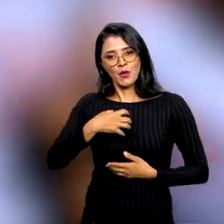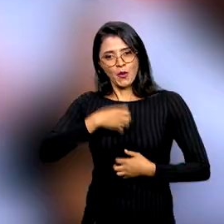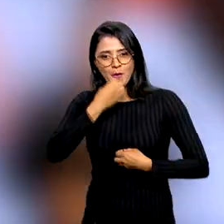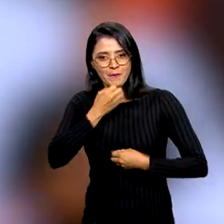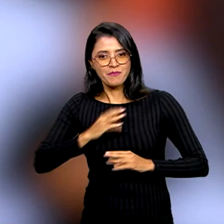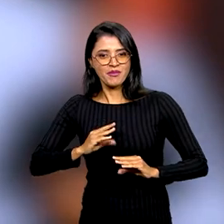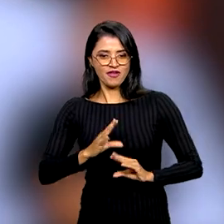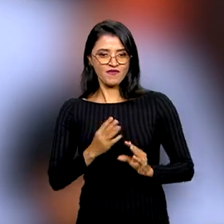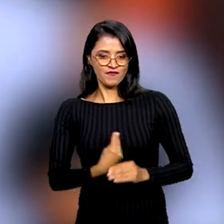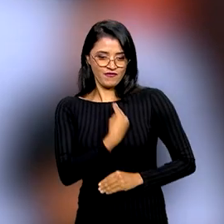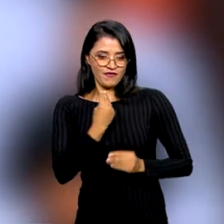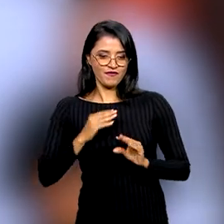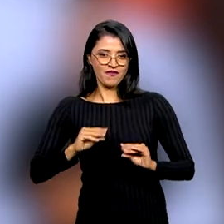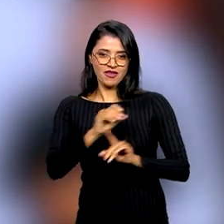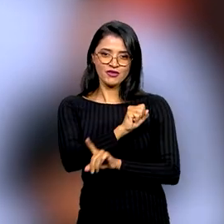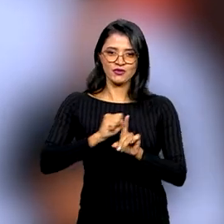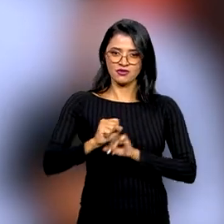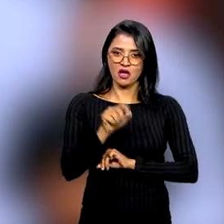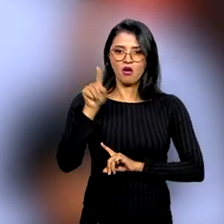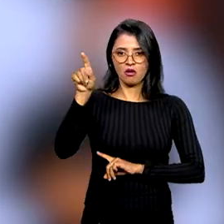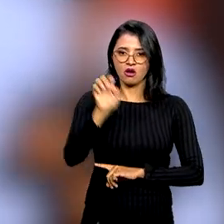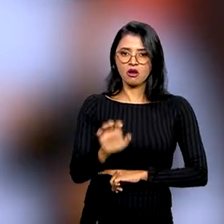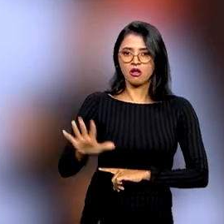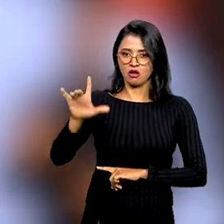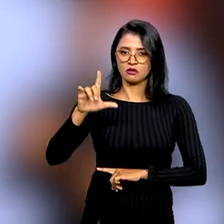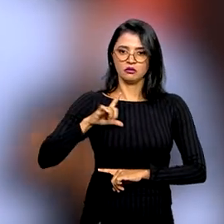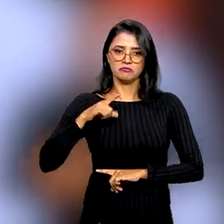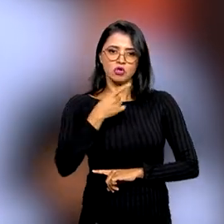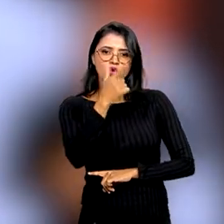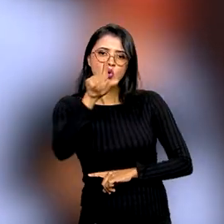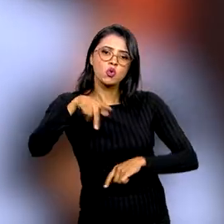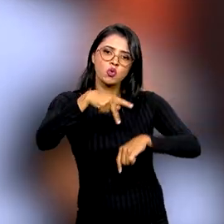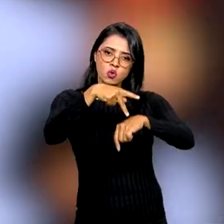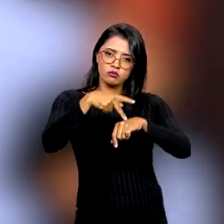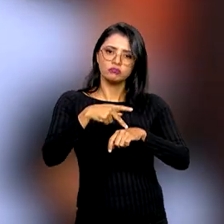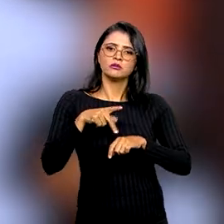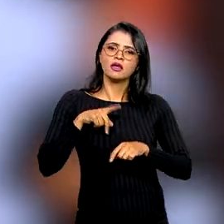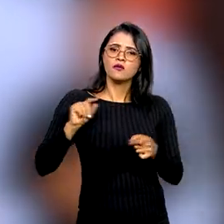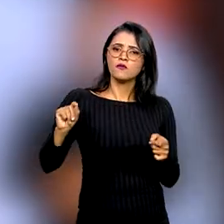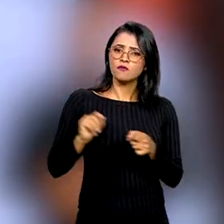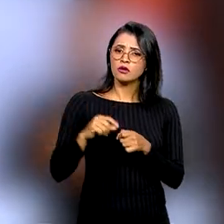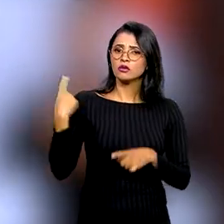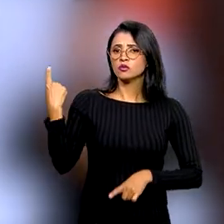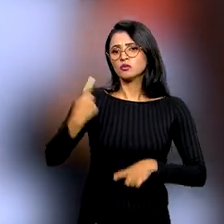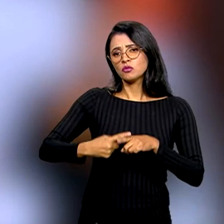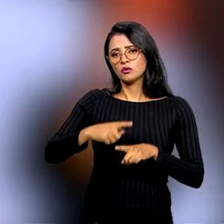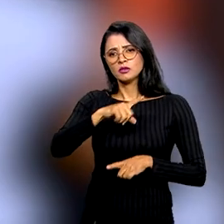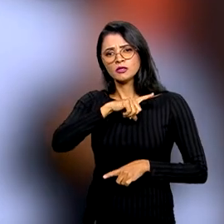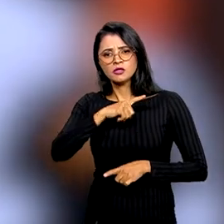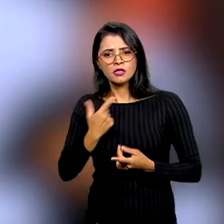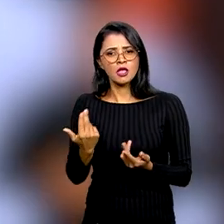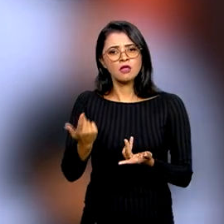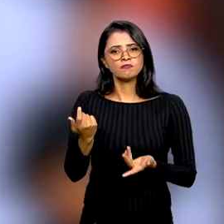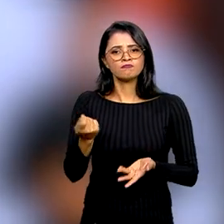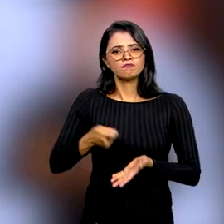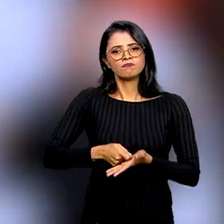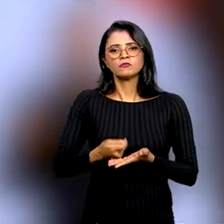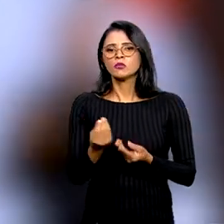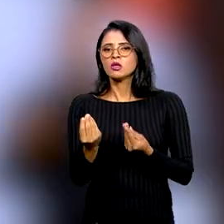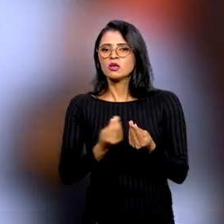existe na Europa, o estado de bem-estar social que existe em outros países é feito porque há uma